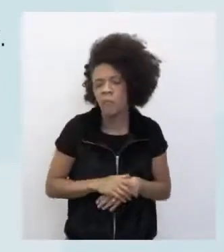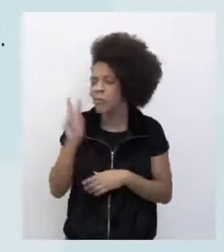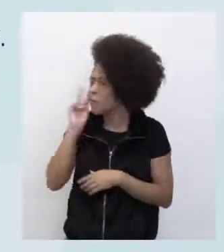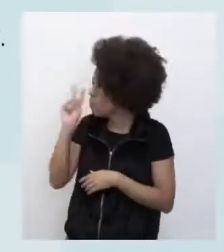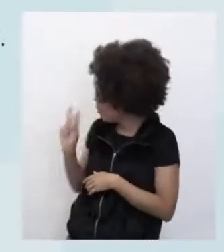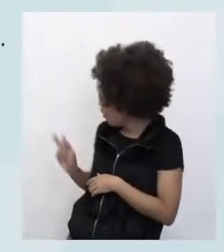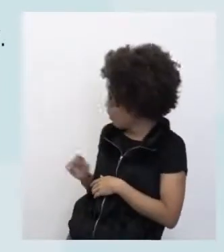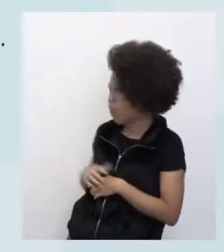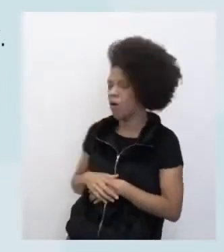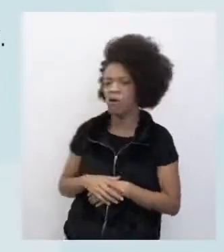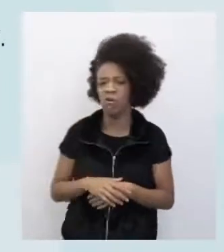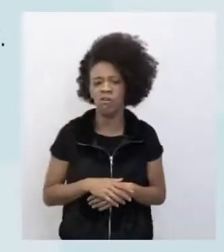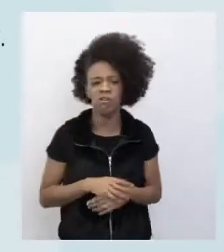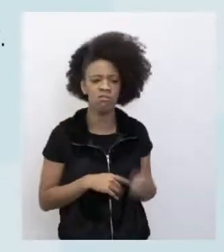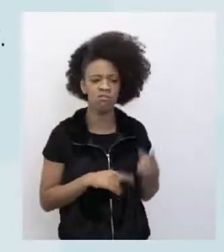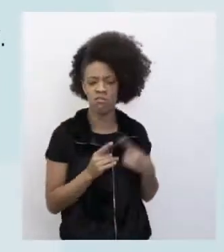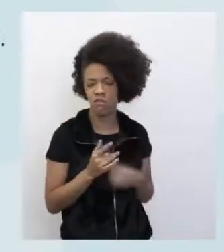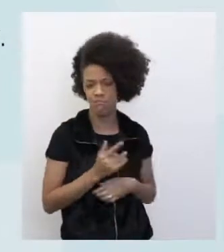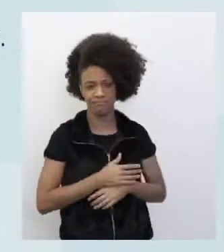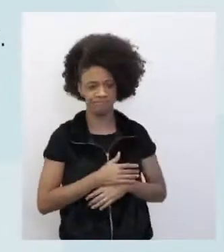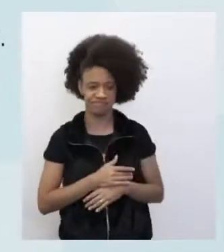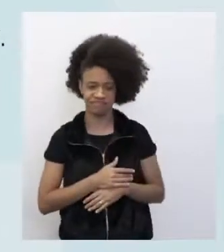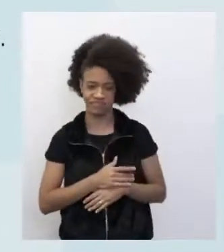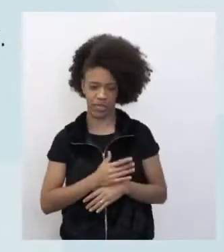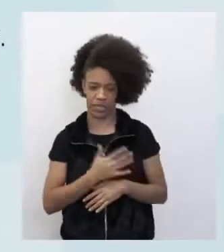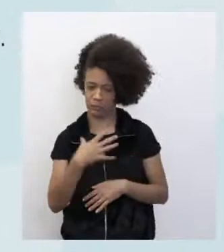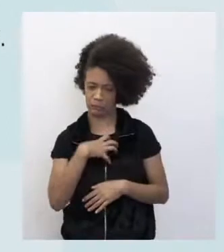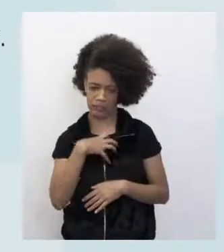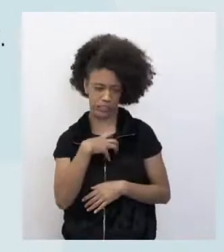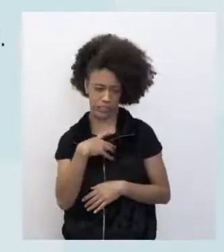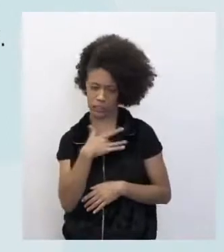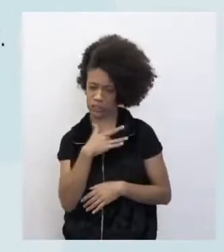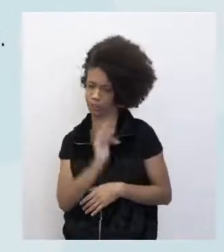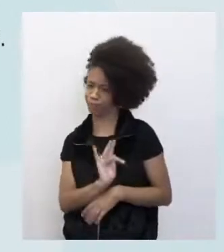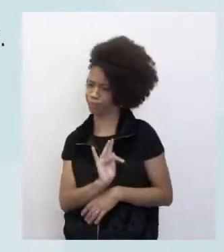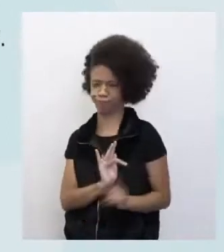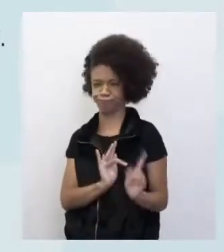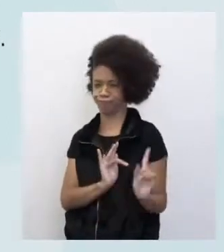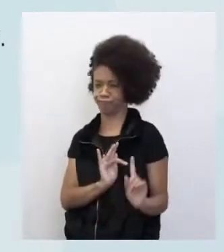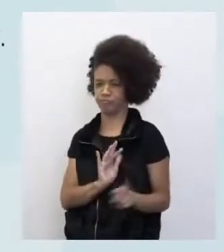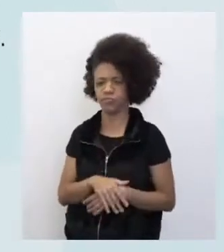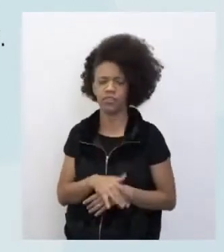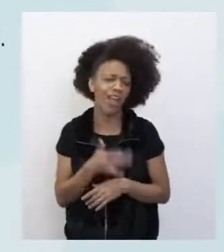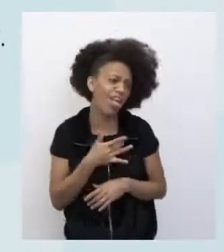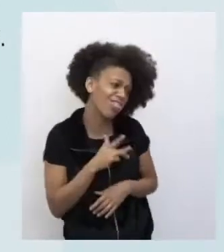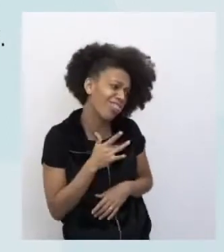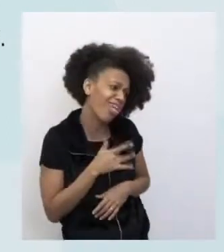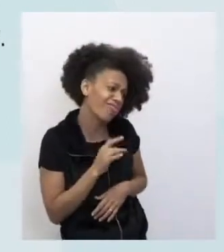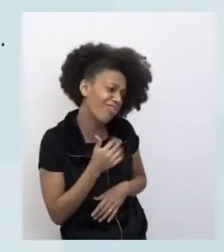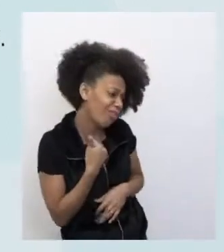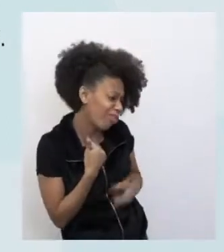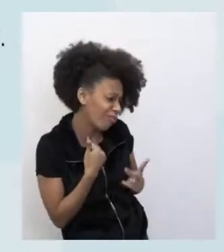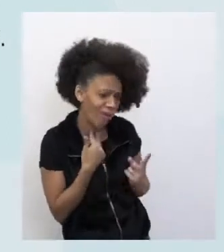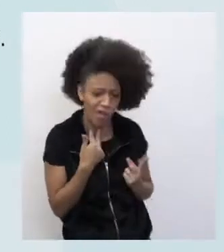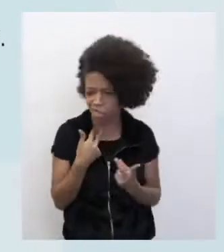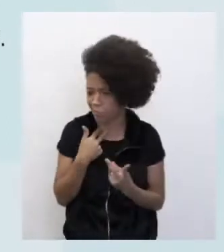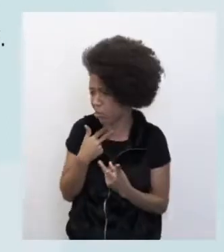os termos. Não me faz ser um cortadinho, tadinho, não pode isso, não pode aquilo, tão